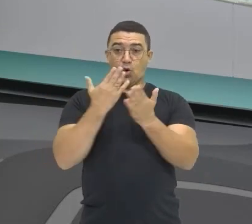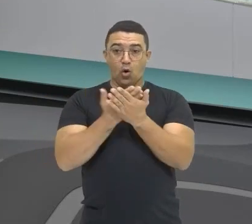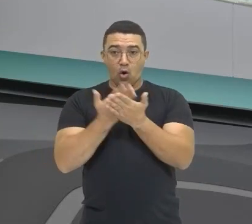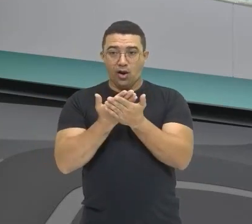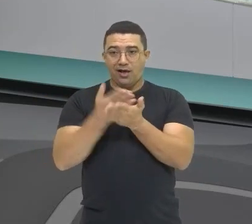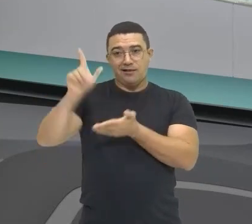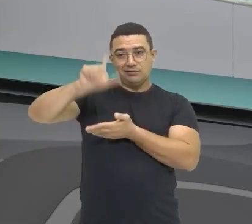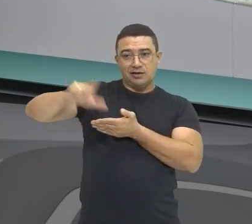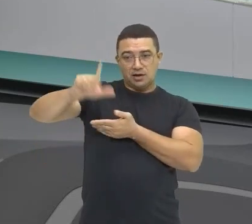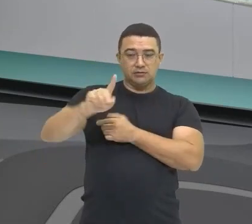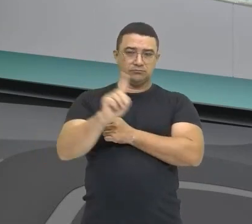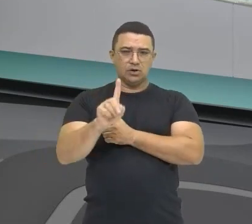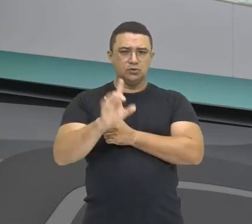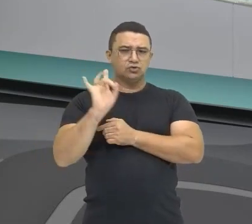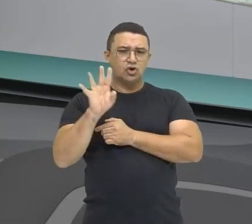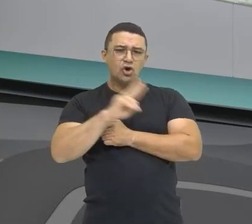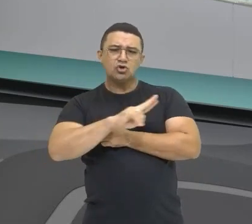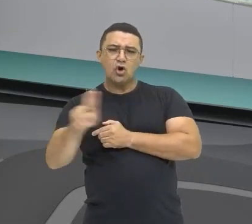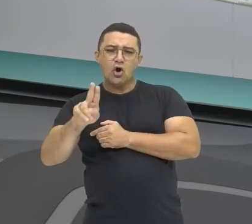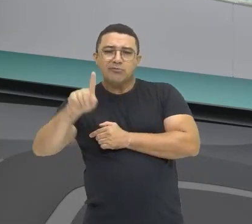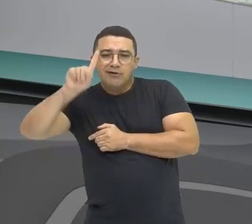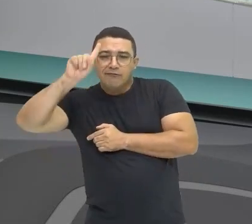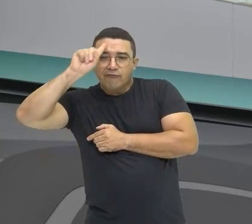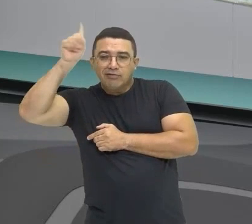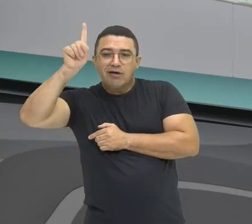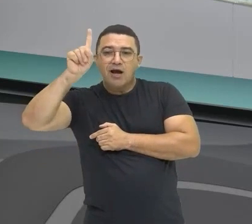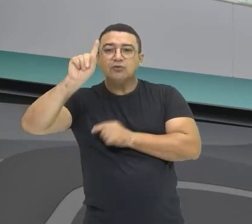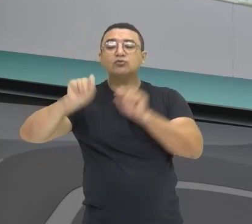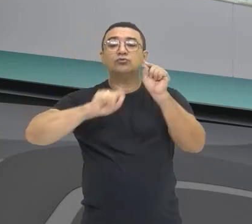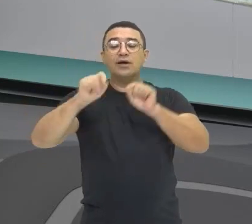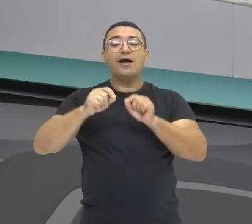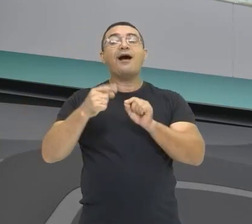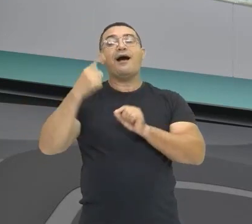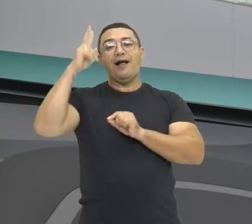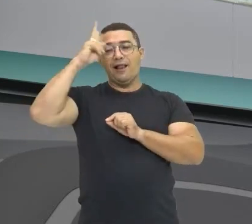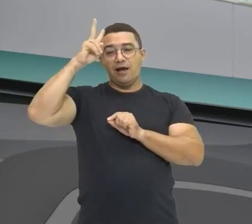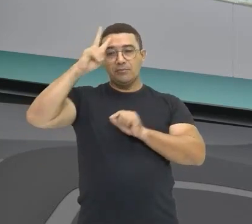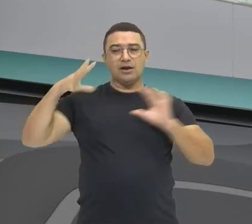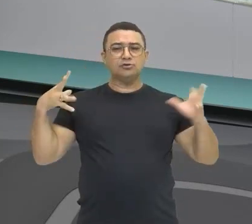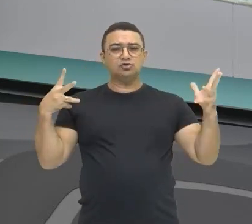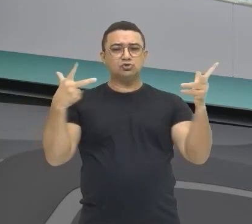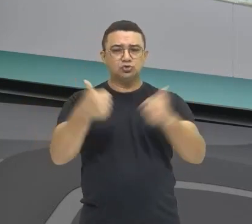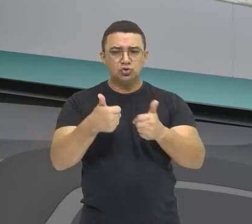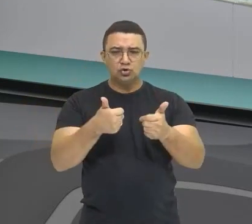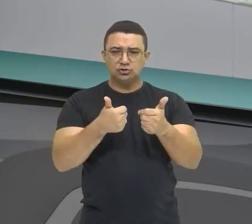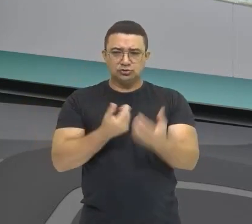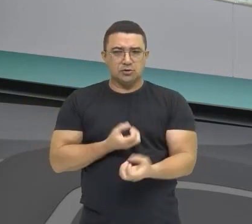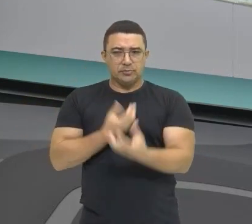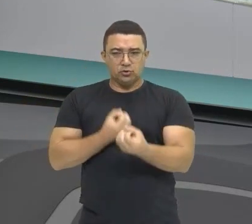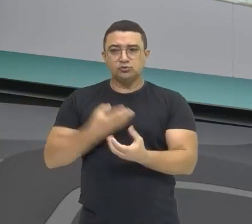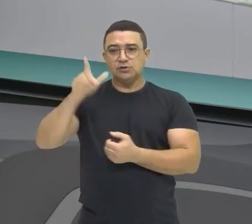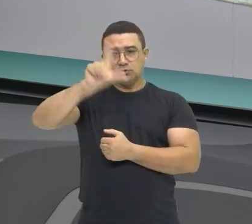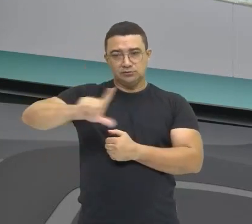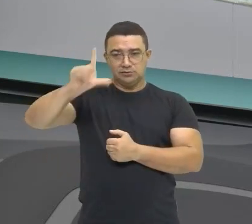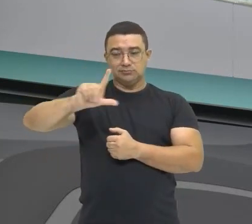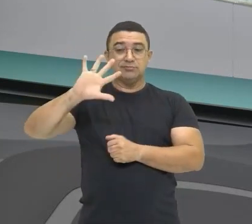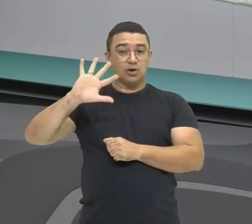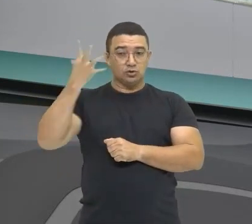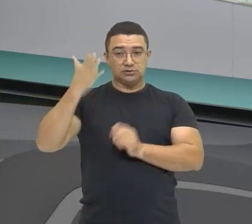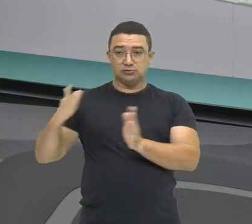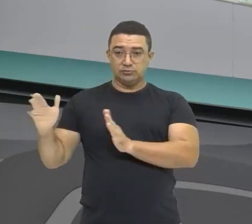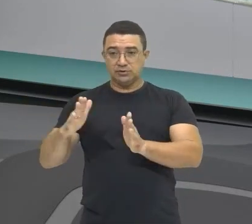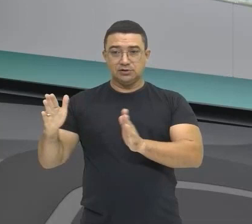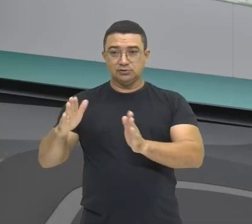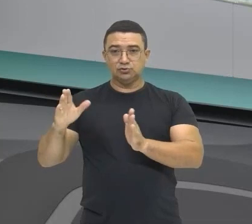é um nome genérico para designar todas as produções literárias que ocorreram